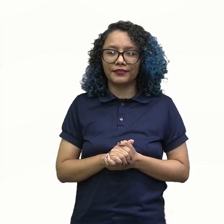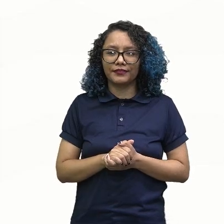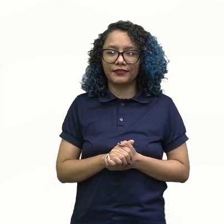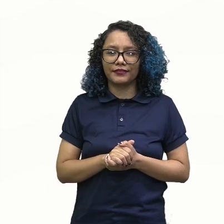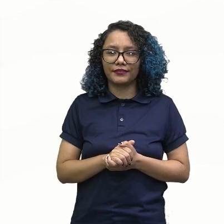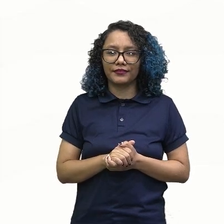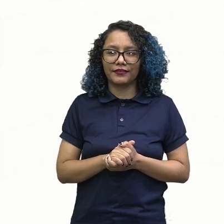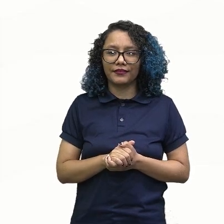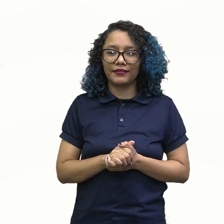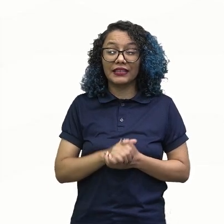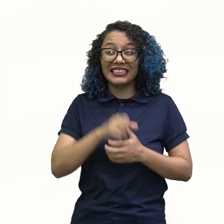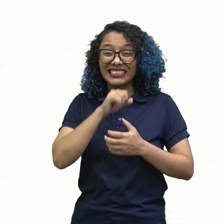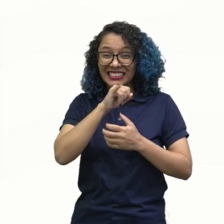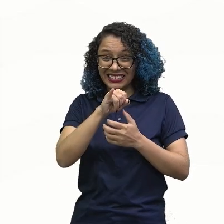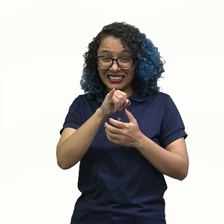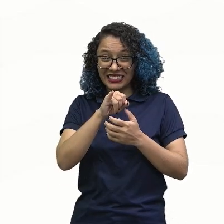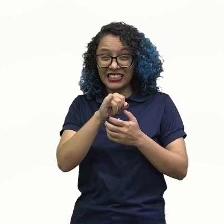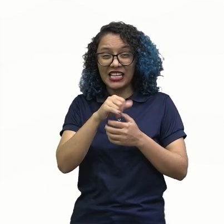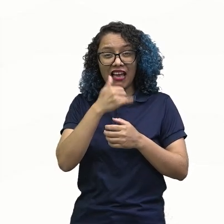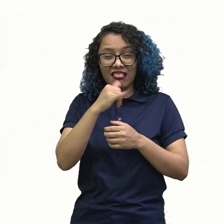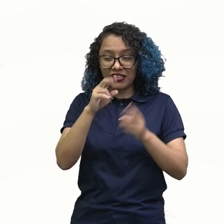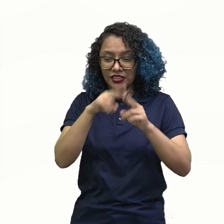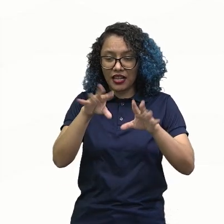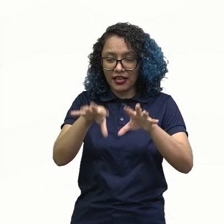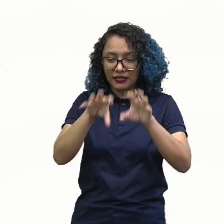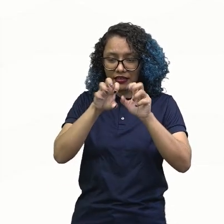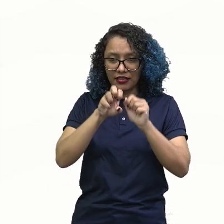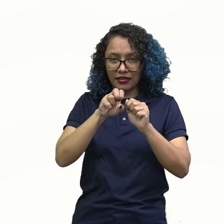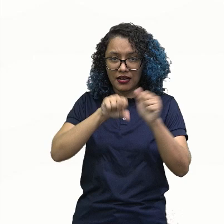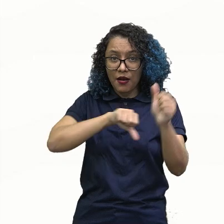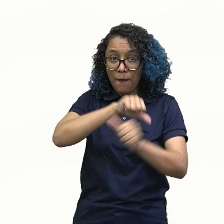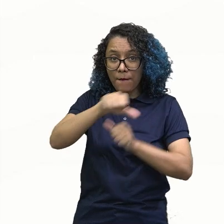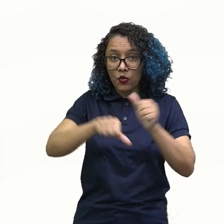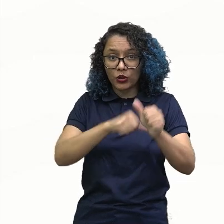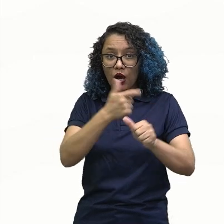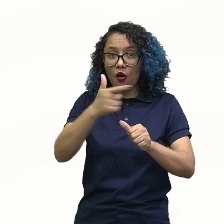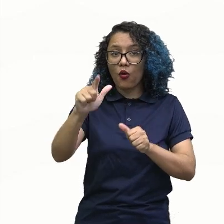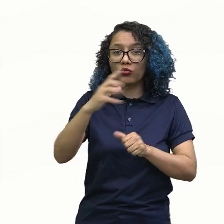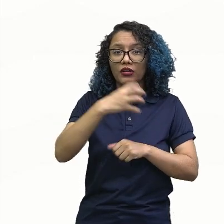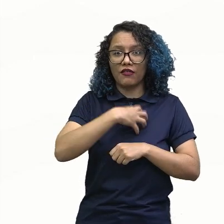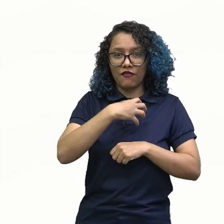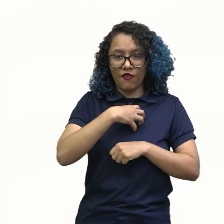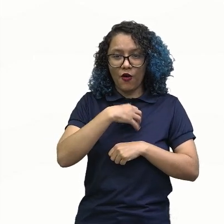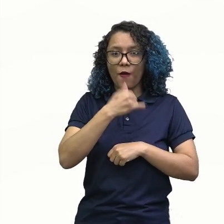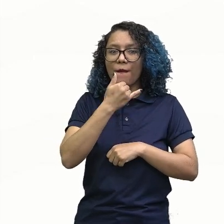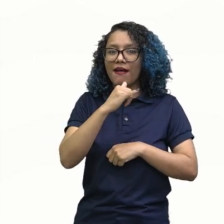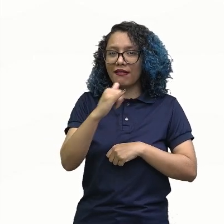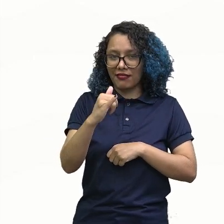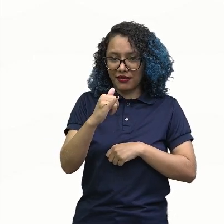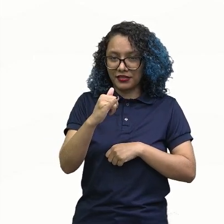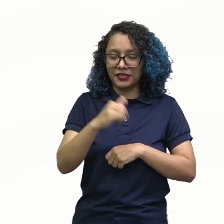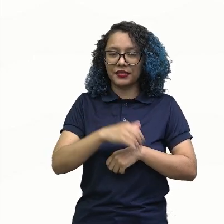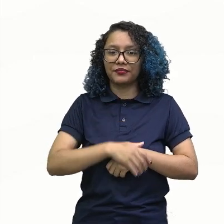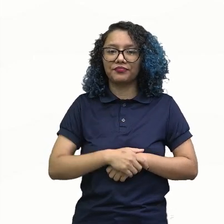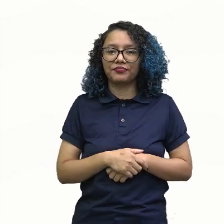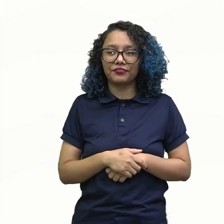a energia elétrica, transformam em outra modalidade de